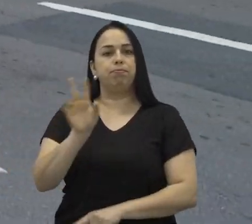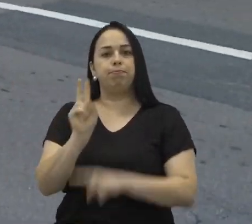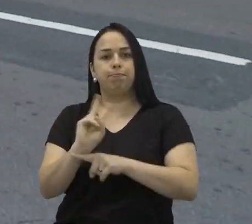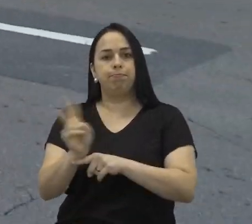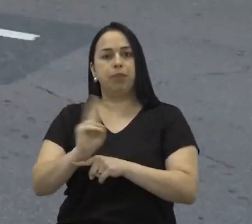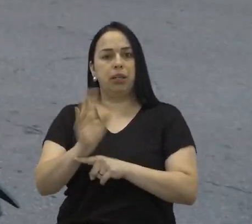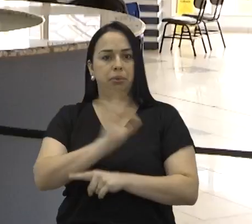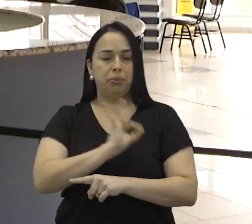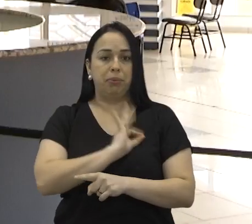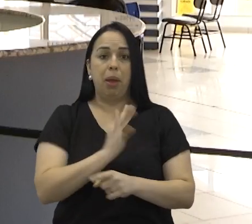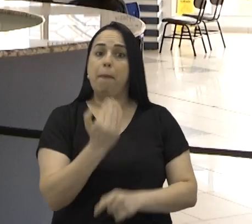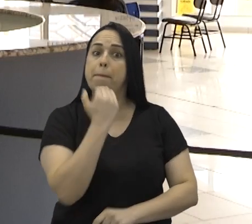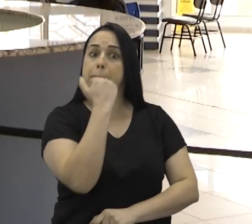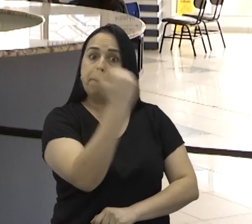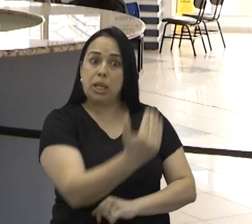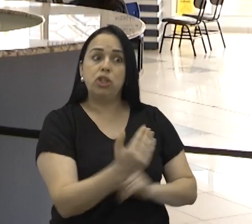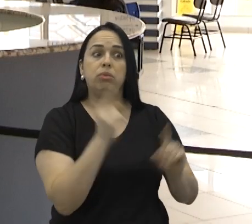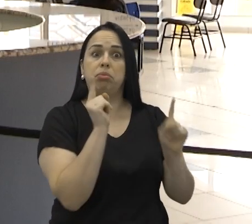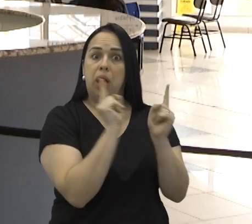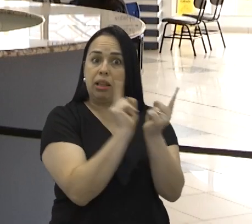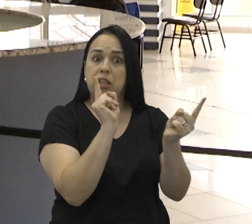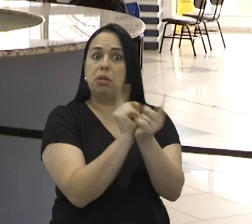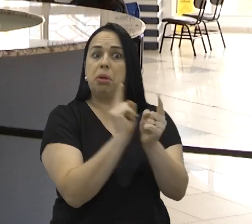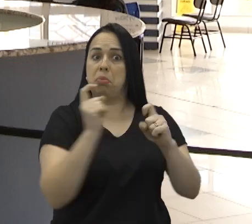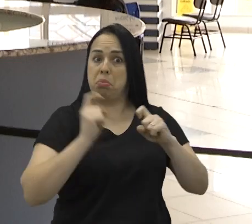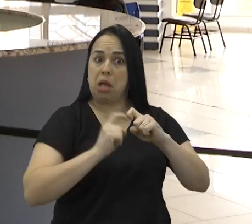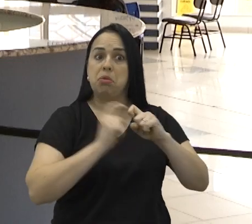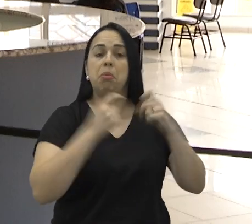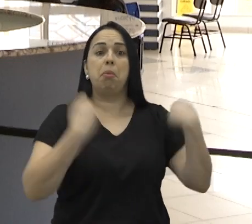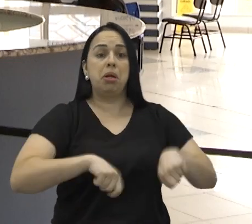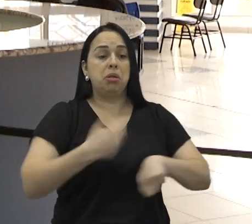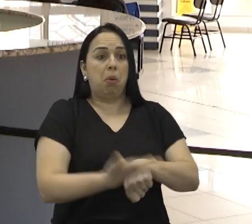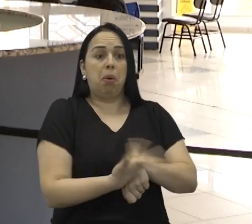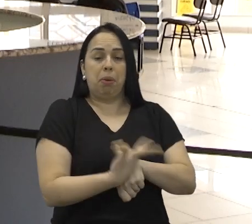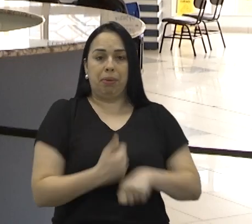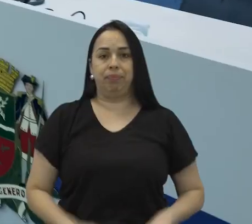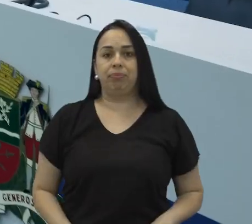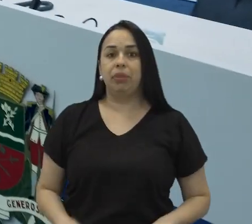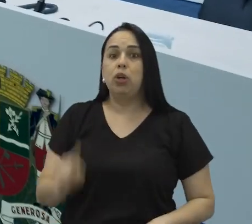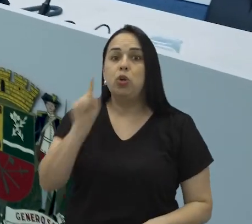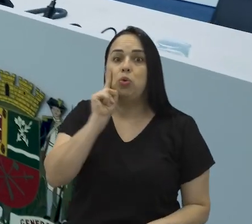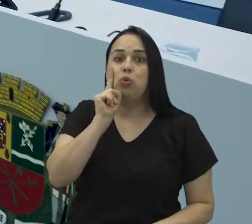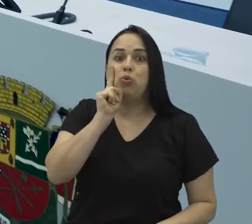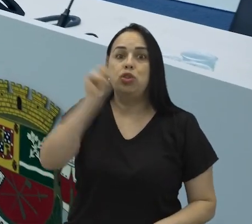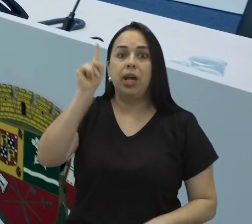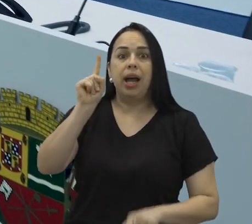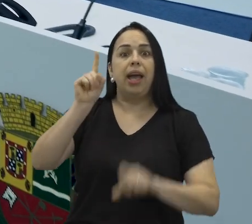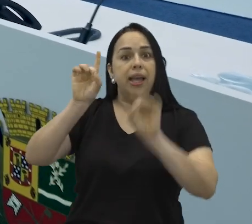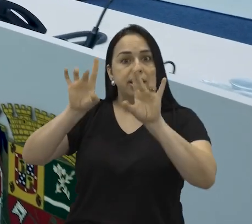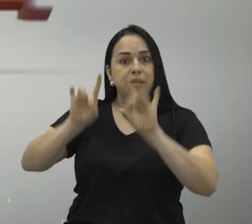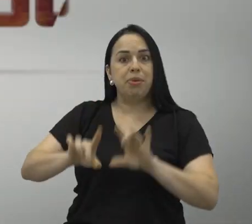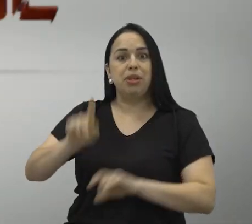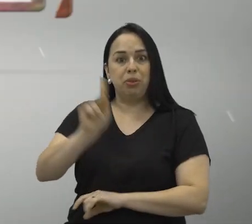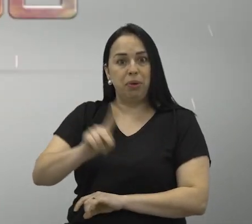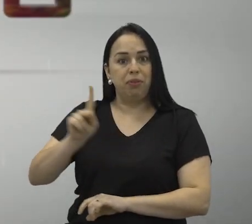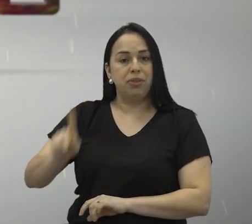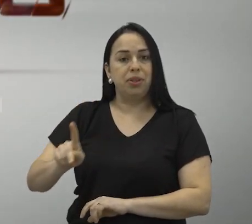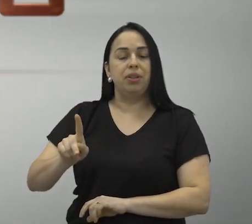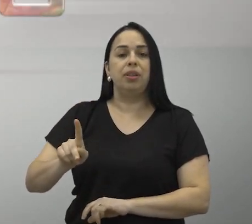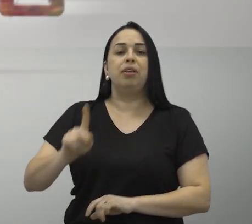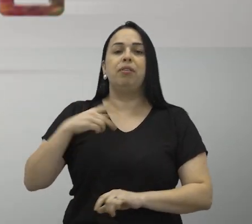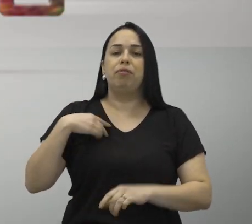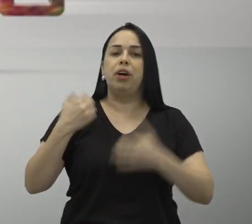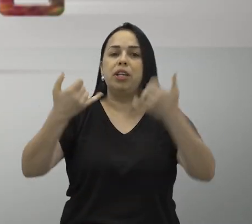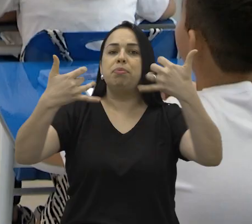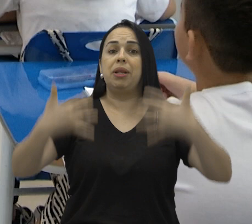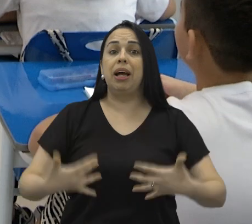em alguns bairros. Ainda havia pedidos cobrando agilidade nos atendimentos médicos. O Dia do Professor foi o tema abordado durante o